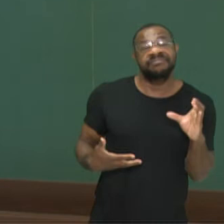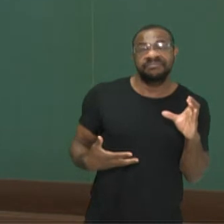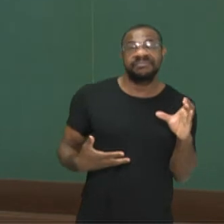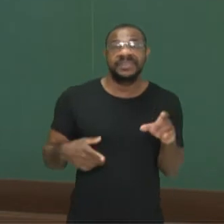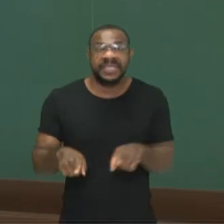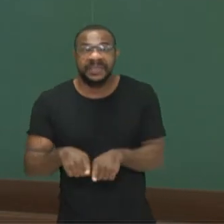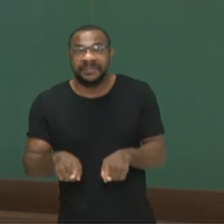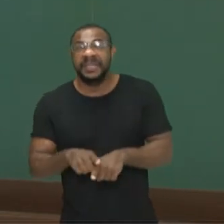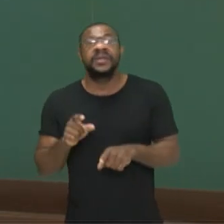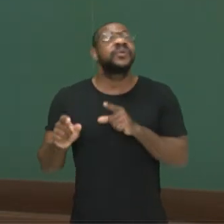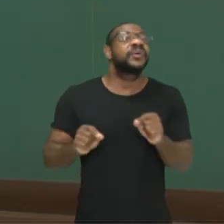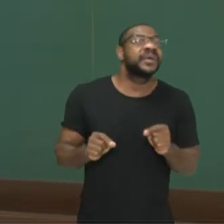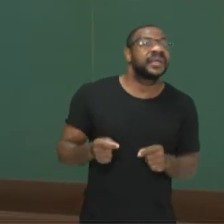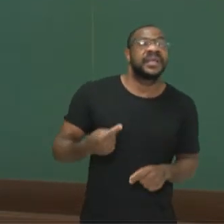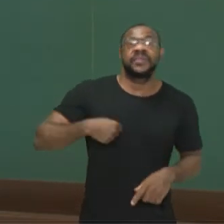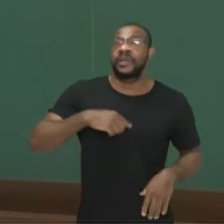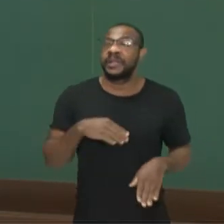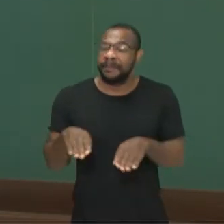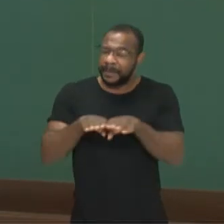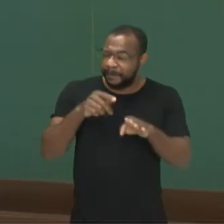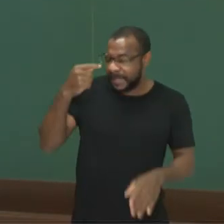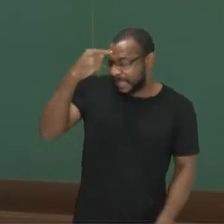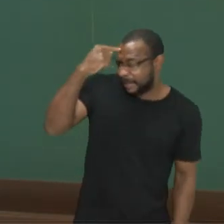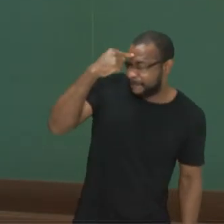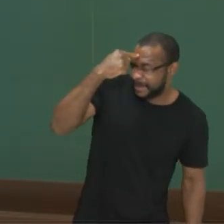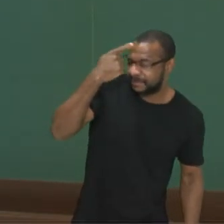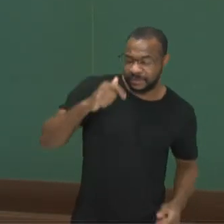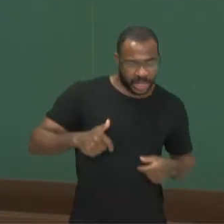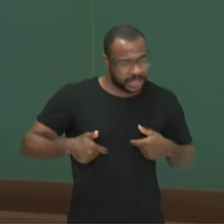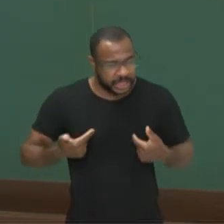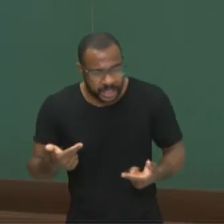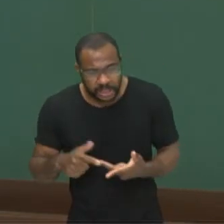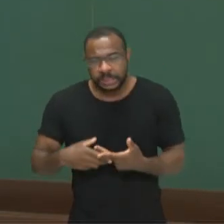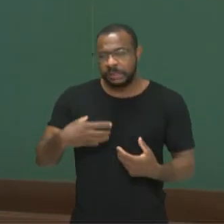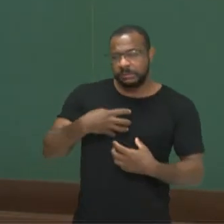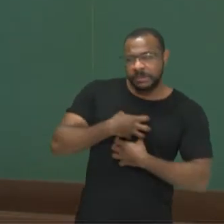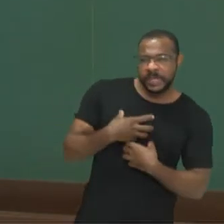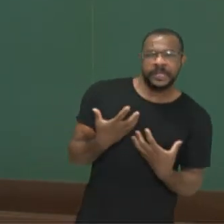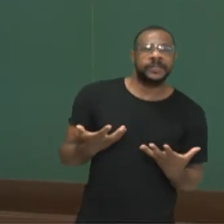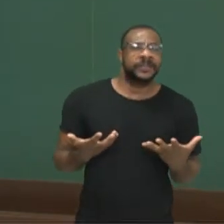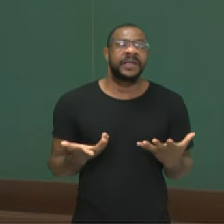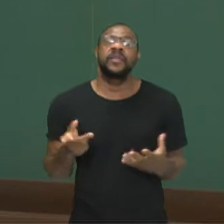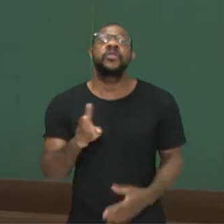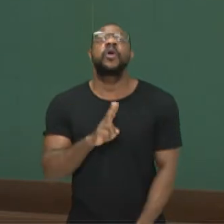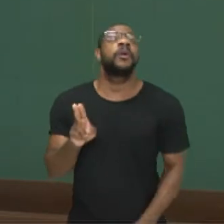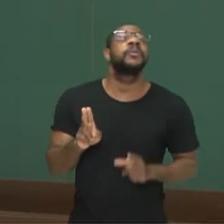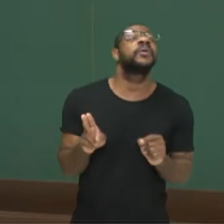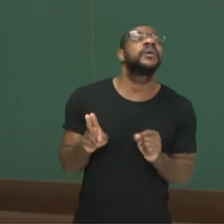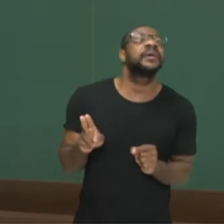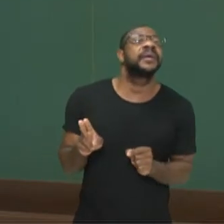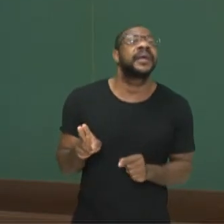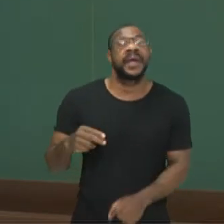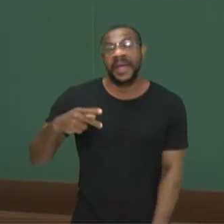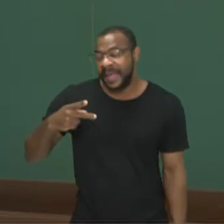de ações, nossos padrões de pensamentos, nossos padrões de sentimentos, eles são chamados de